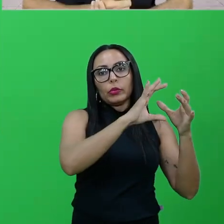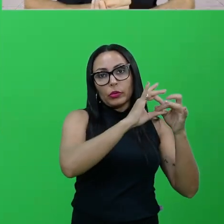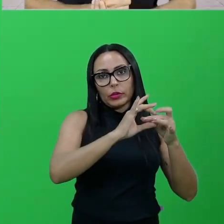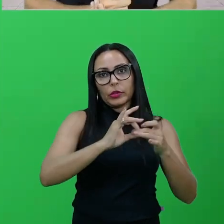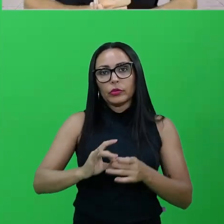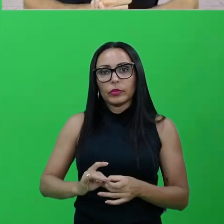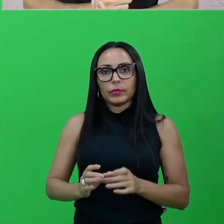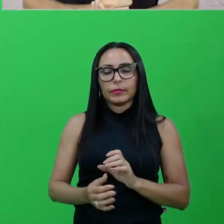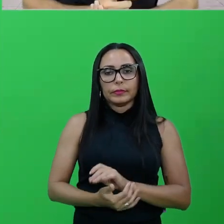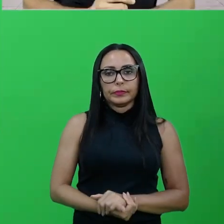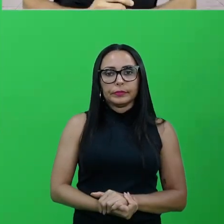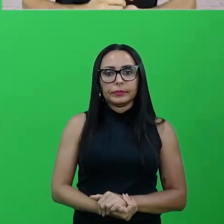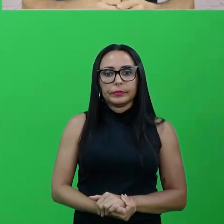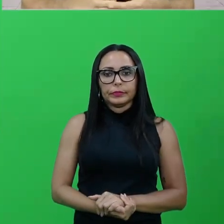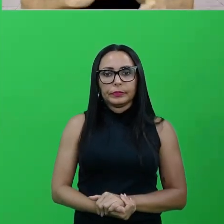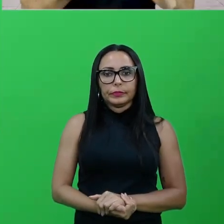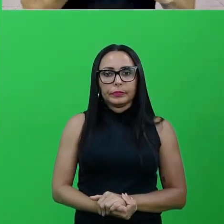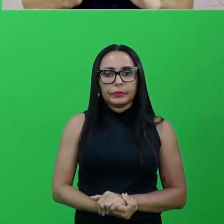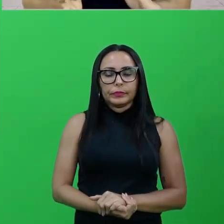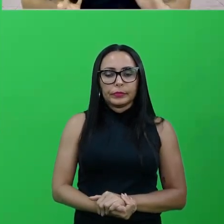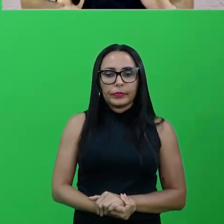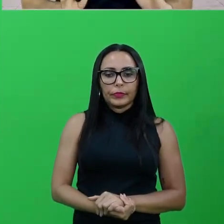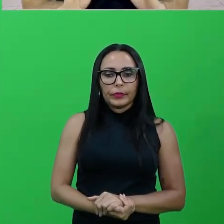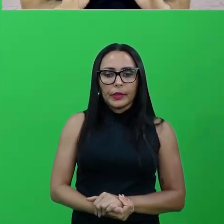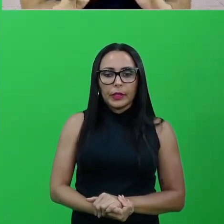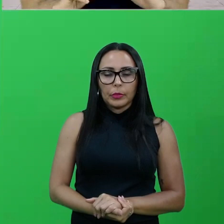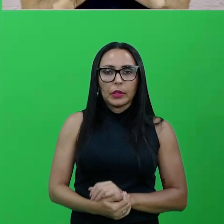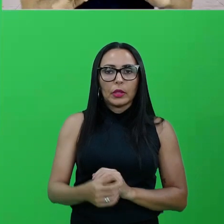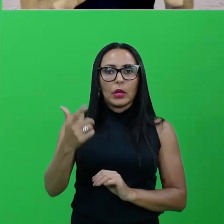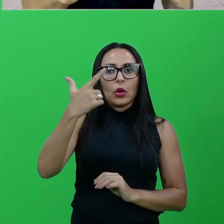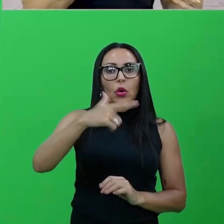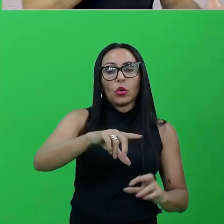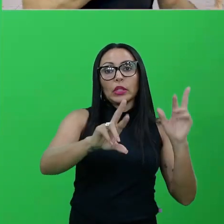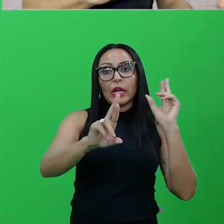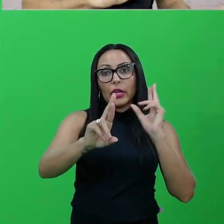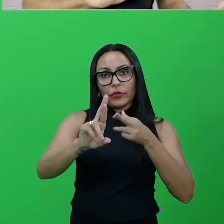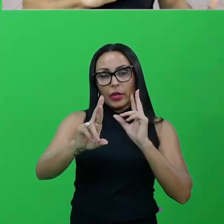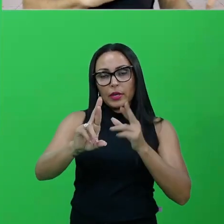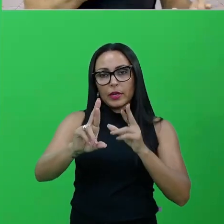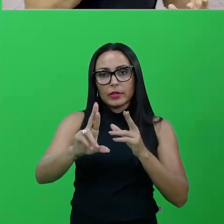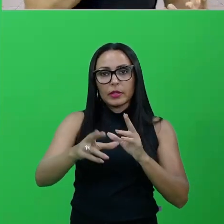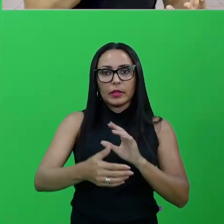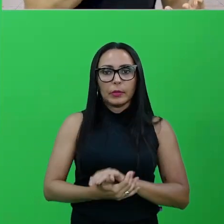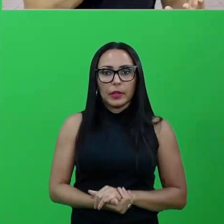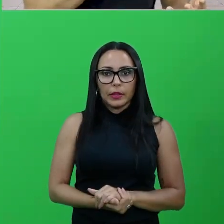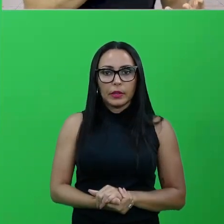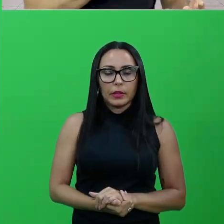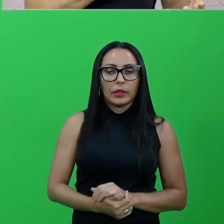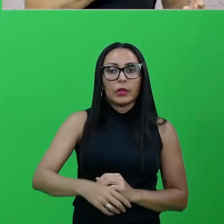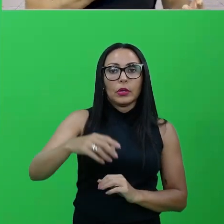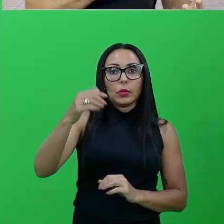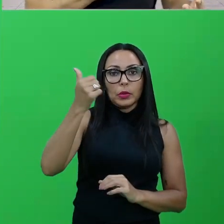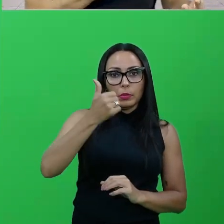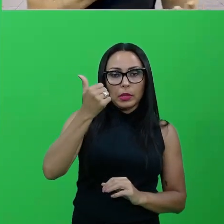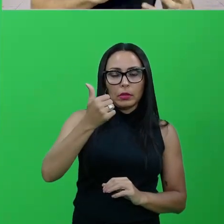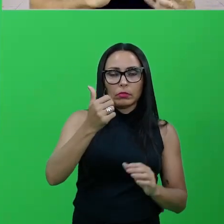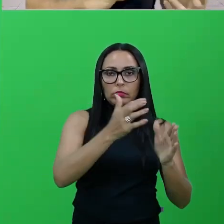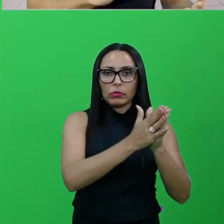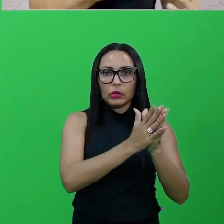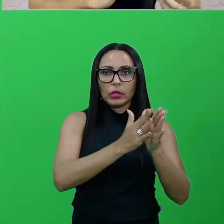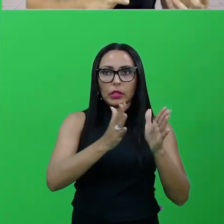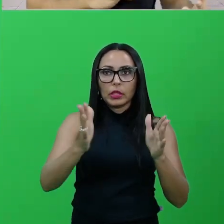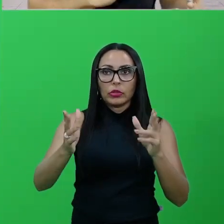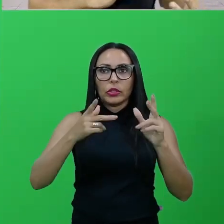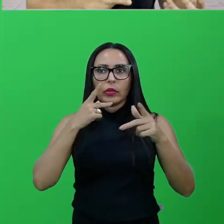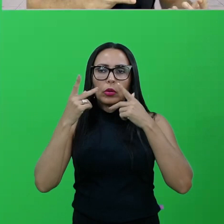público. Bom, agora a gente pode trazer outra referência, né? Nesse primeiro olhar, a gente falou de